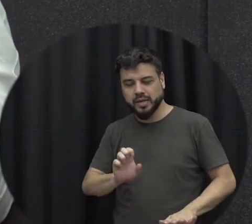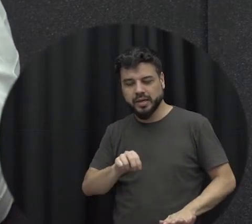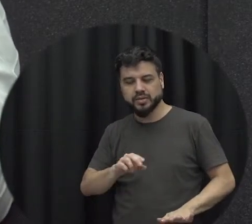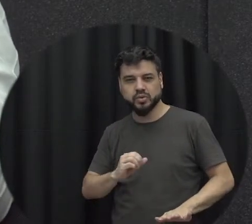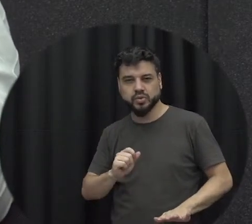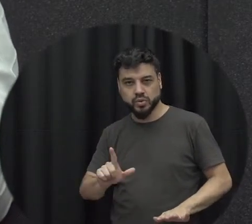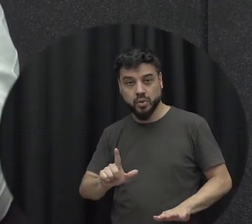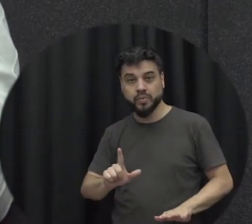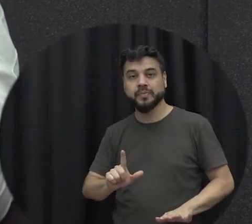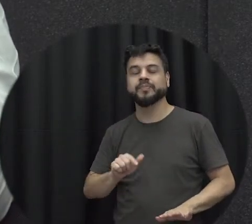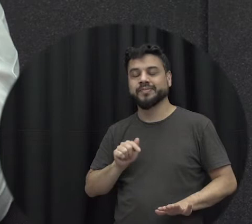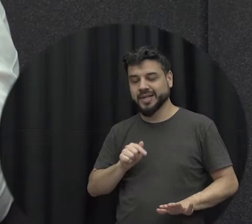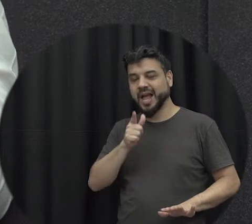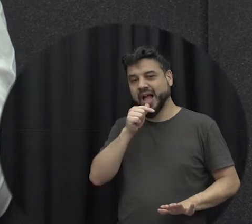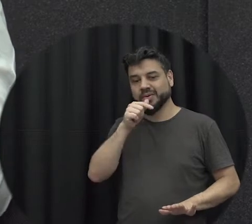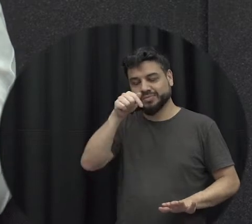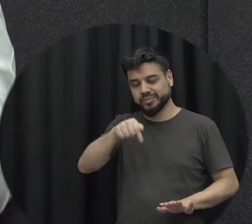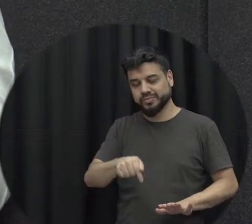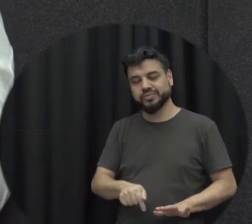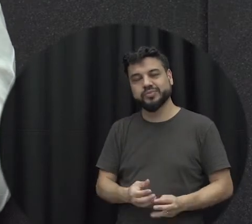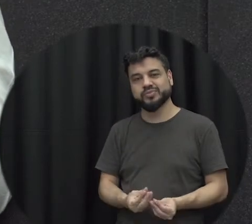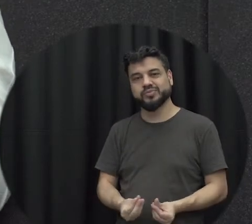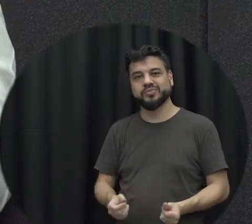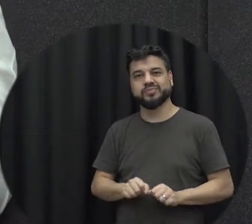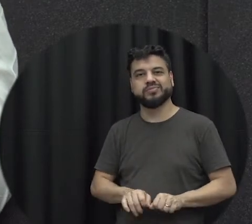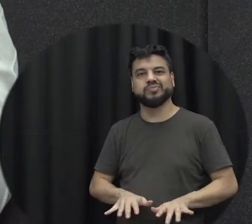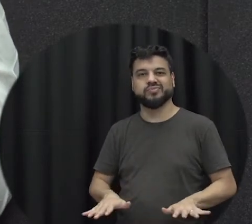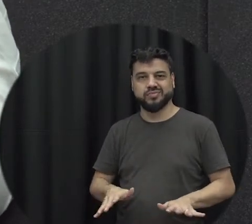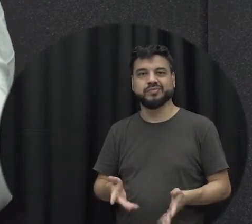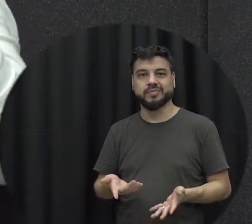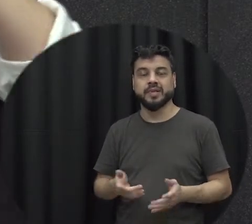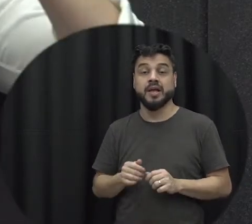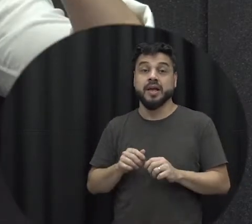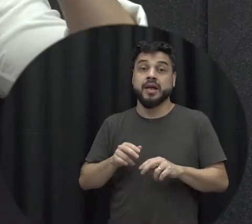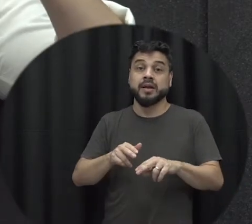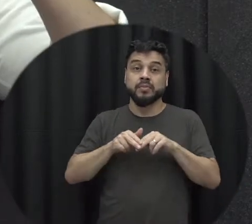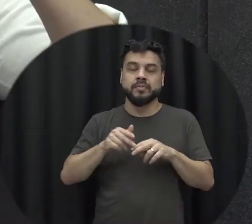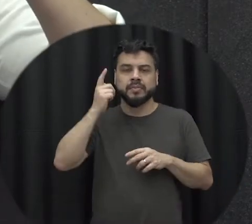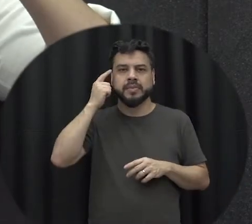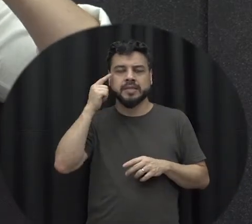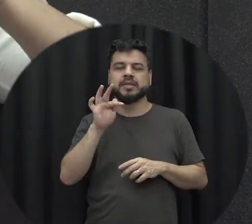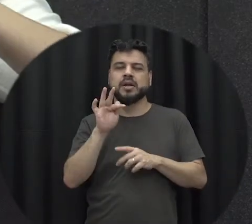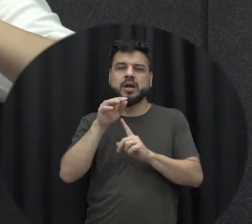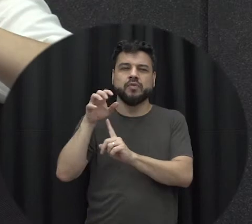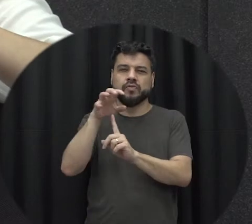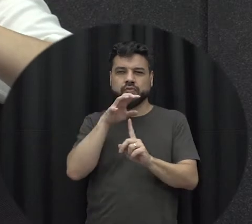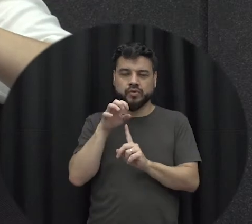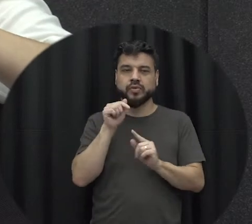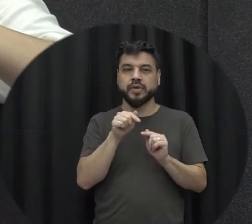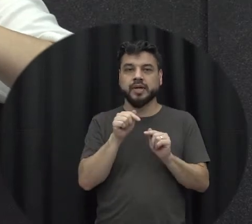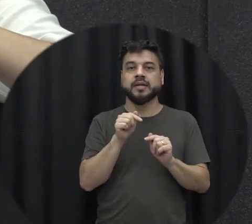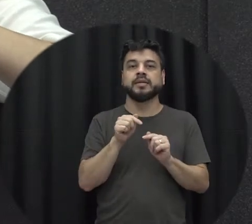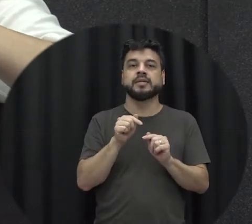ele não estava lá tóxico. Então a gente já percebeu que naquele estágio inicial, alguma degradação